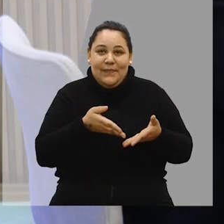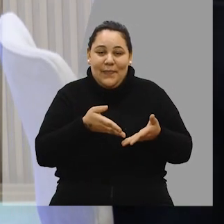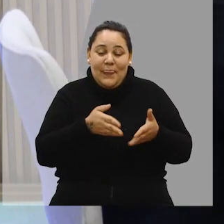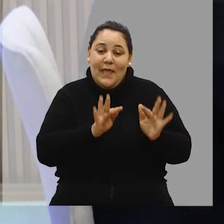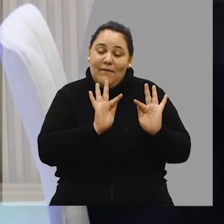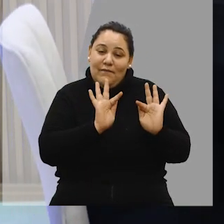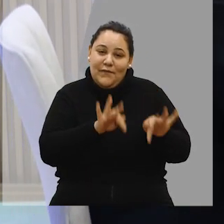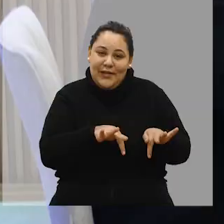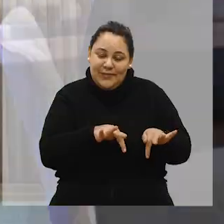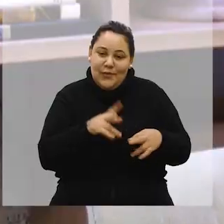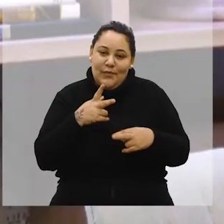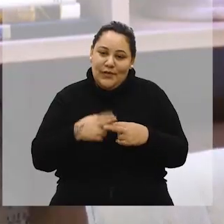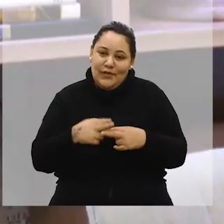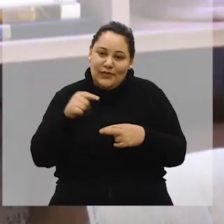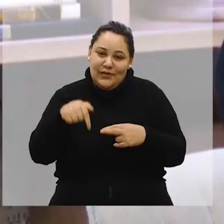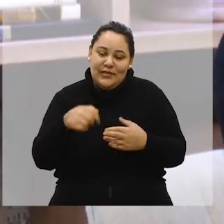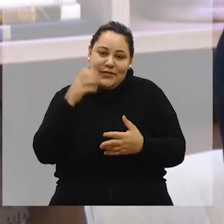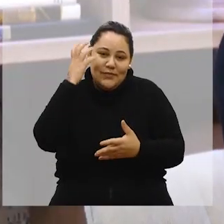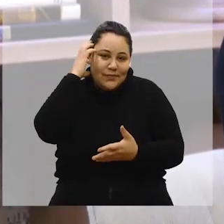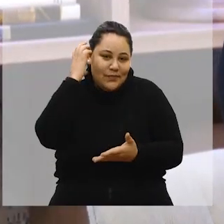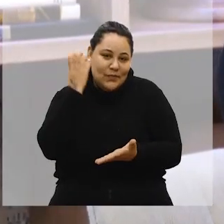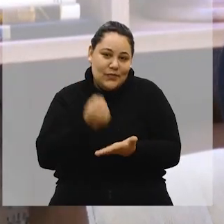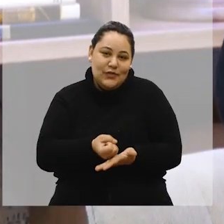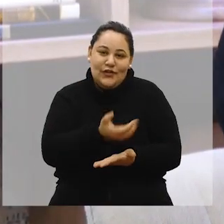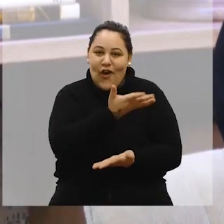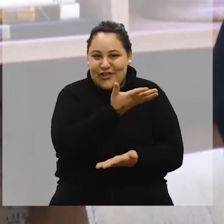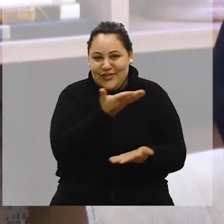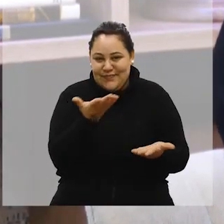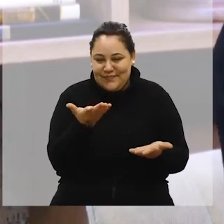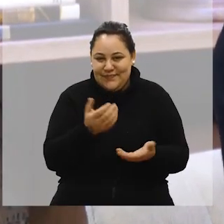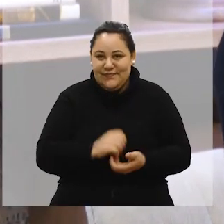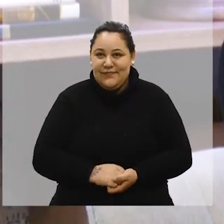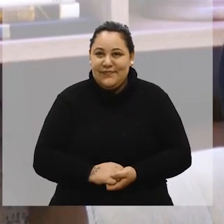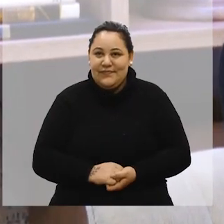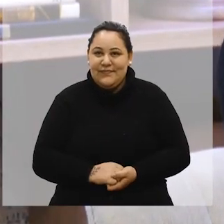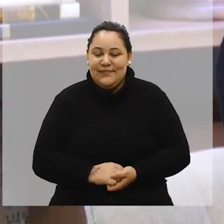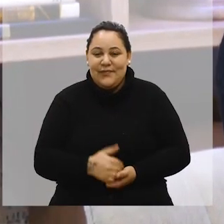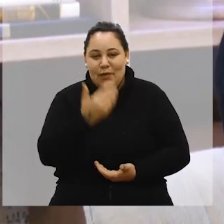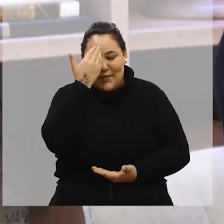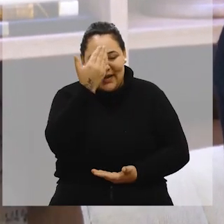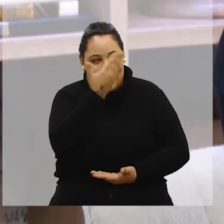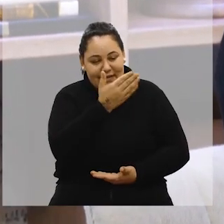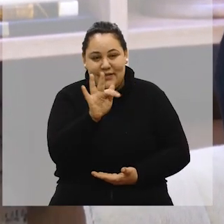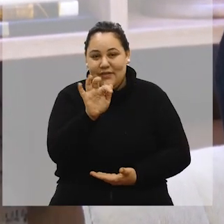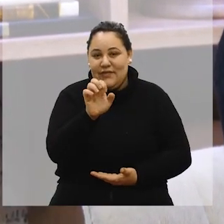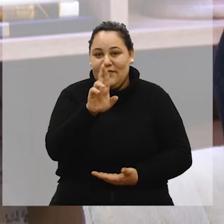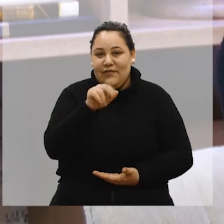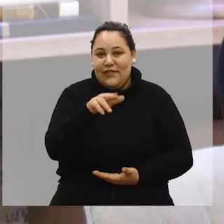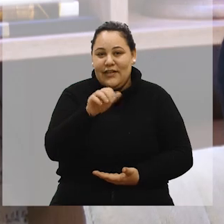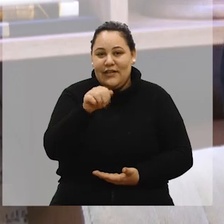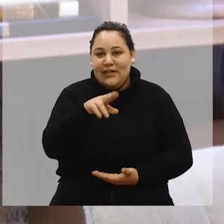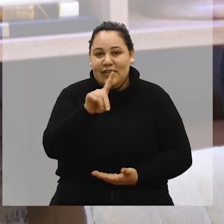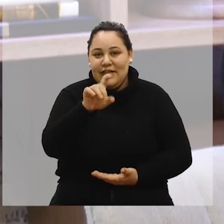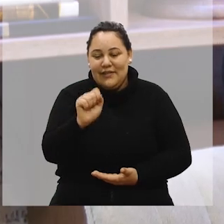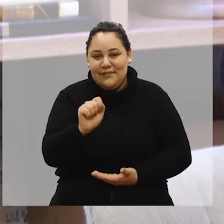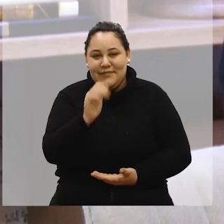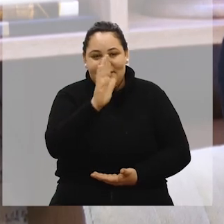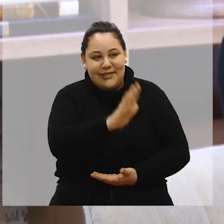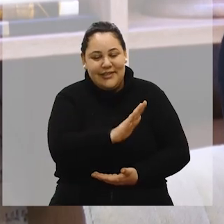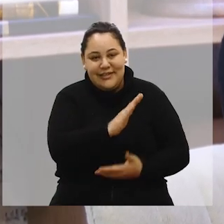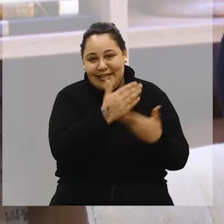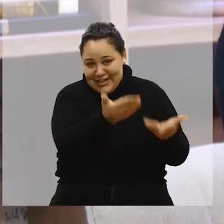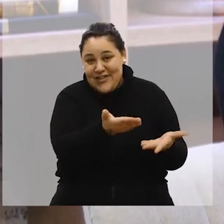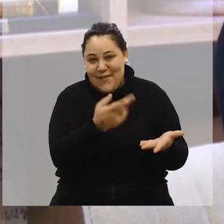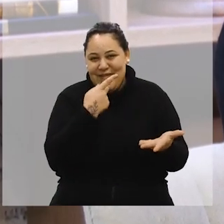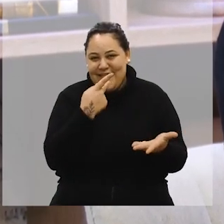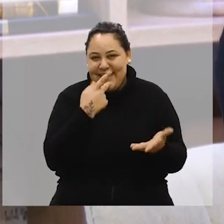pro final do episódio desse podcast. Vamos aos encaminhamentos. Fernanda, obrigado pela tua participação aqui com a gente. E deixa um recado aí, incentivando